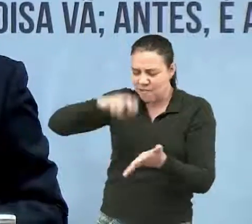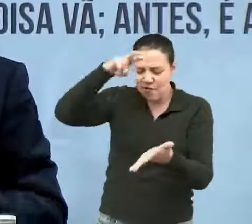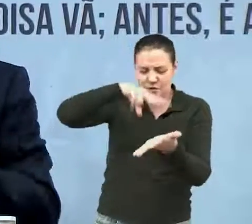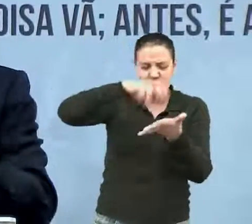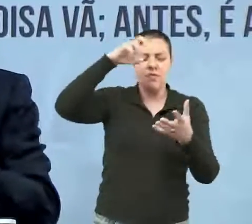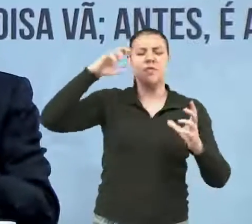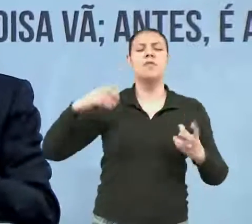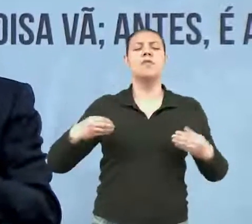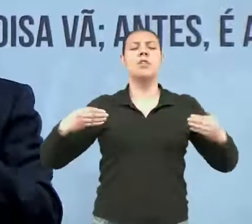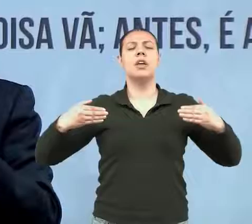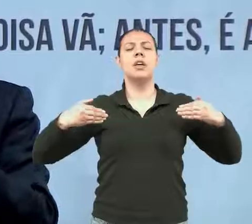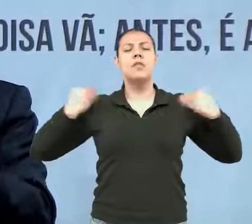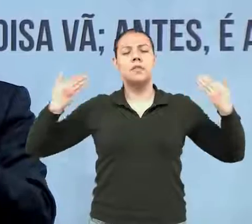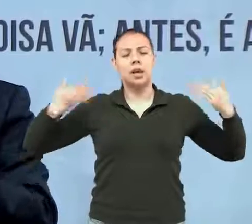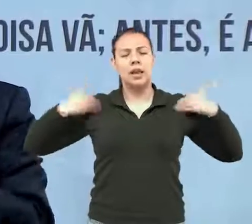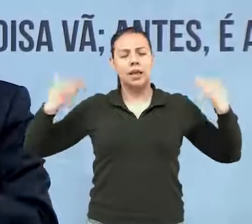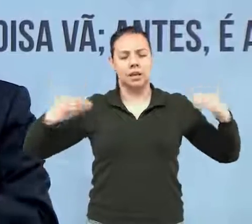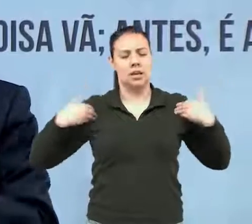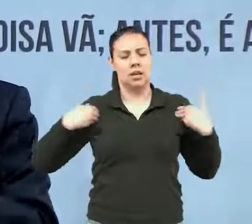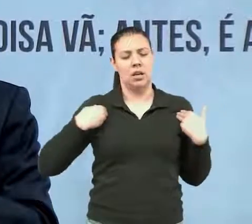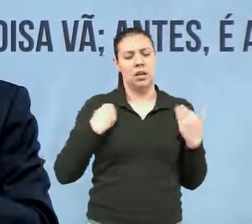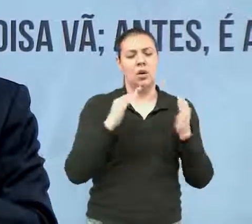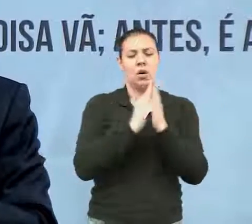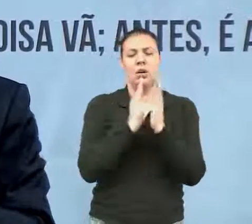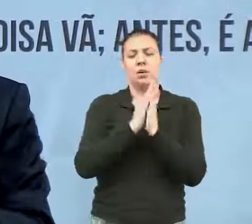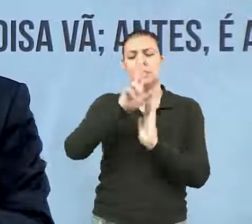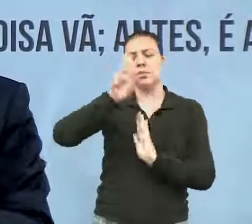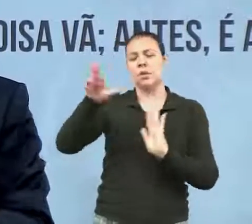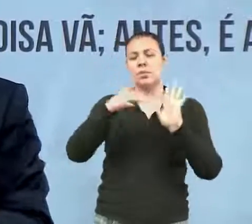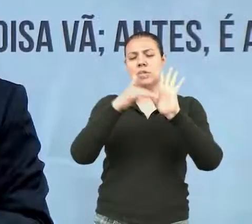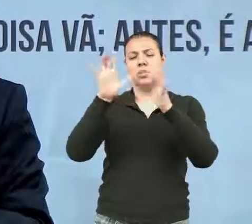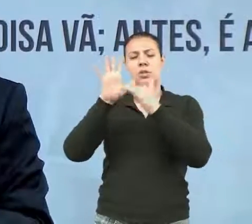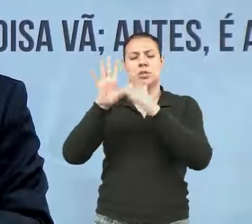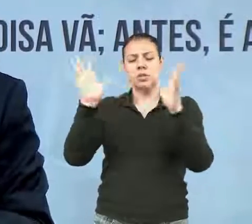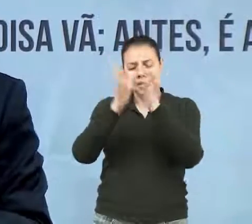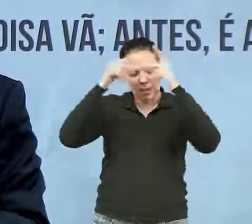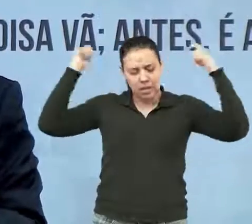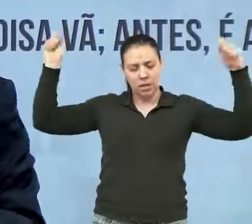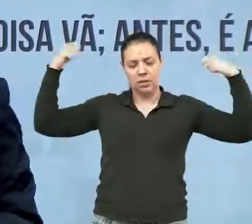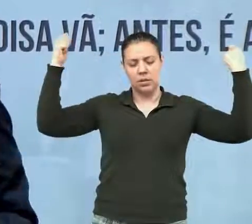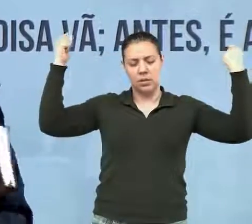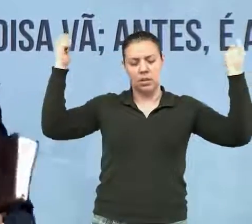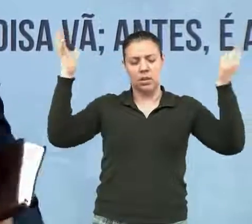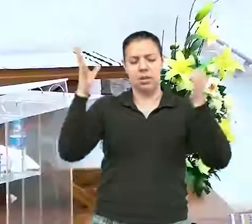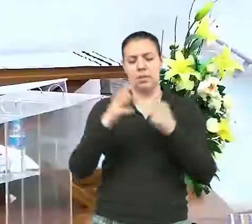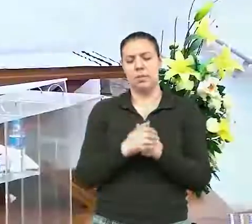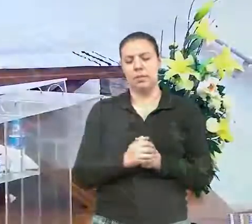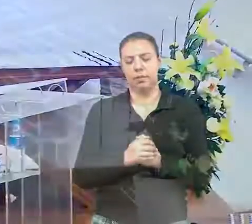espiritual. Assim oramos em nome de Jesus. Aleluia. Amém.